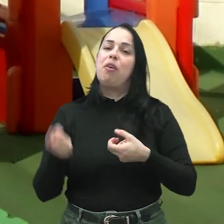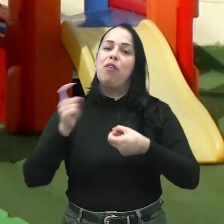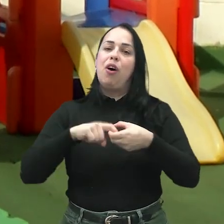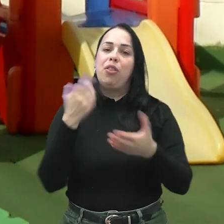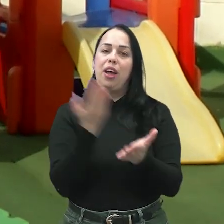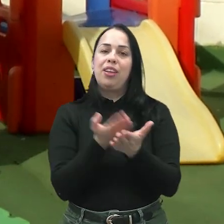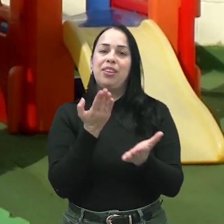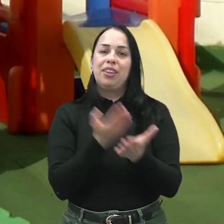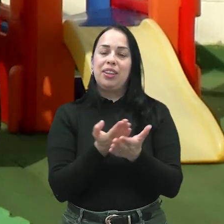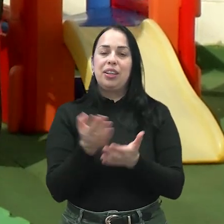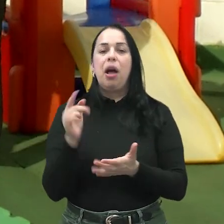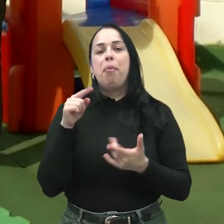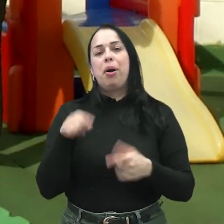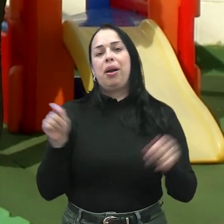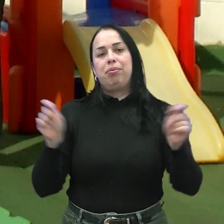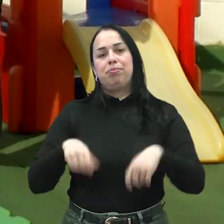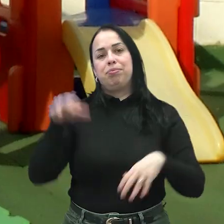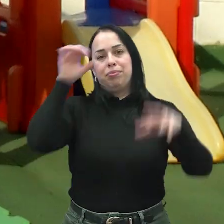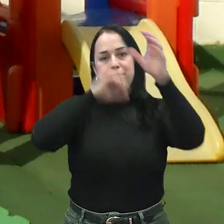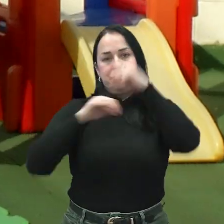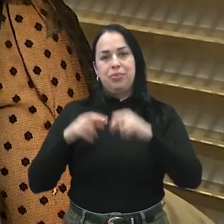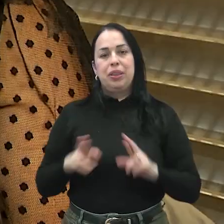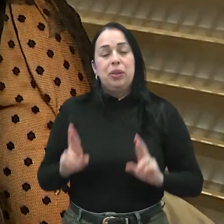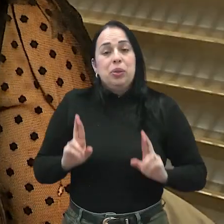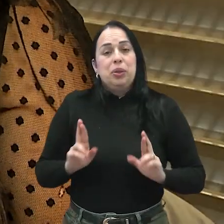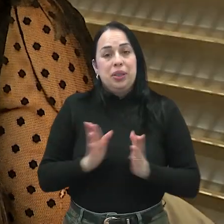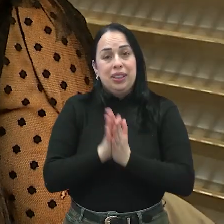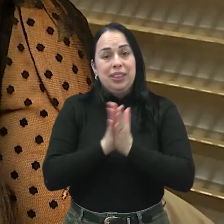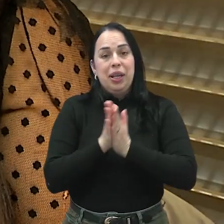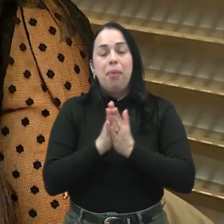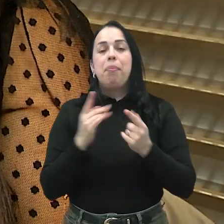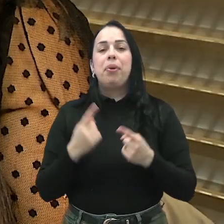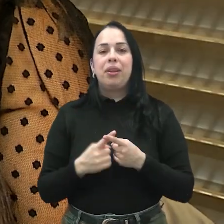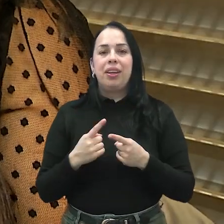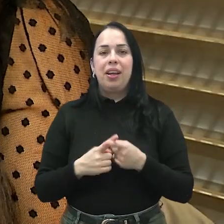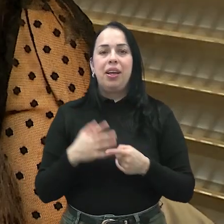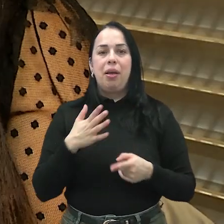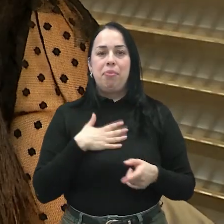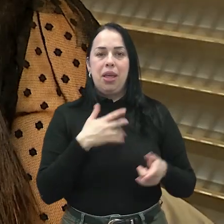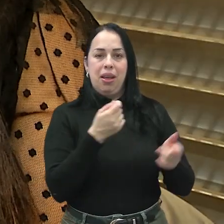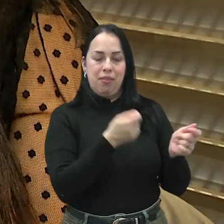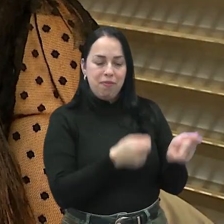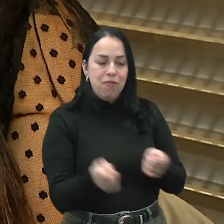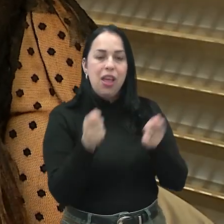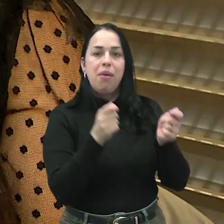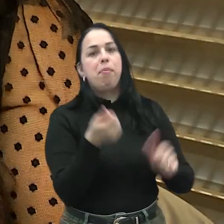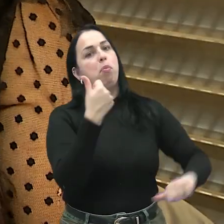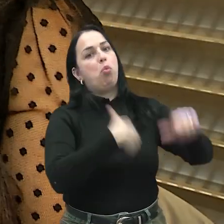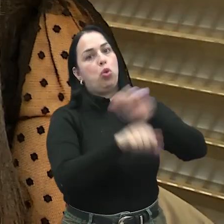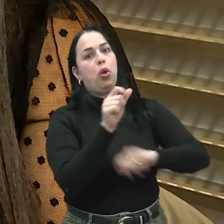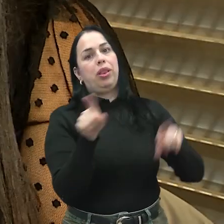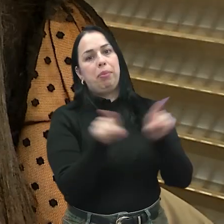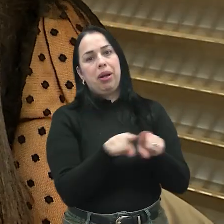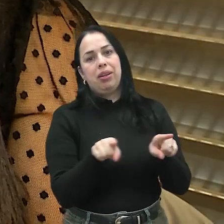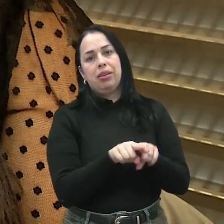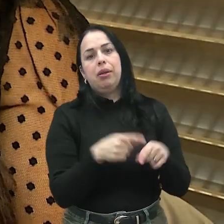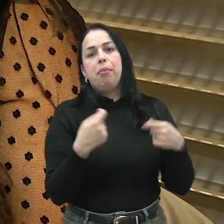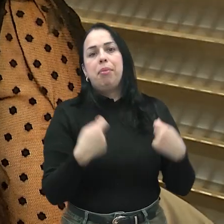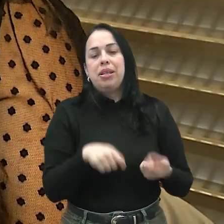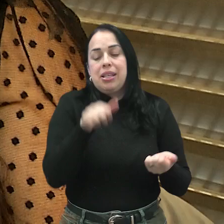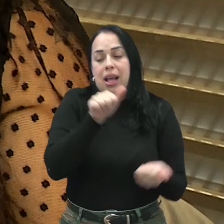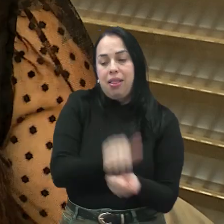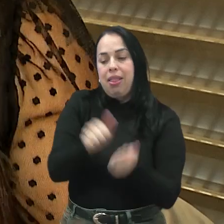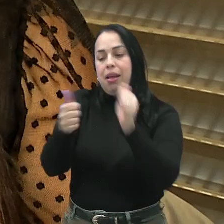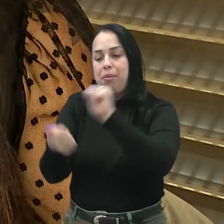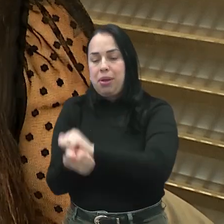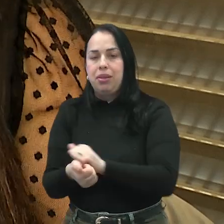retomada da rotina cheia de aprendizados. A expectativa da gente é grande porque a nossa rotina como pai e mãe também muda, né? A gente também